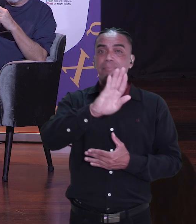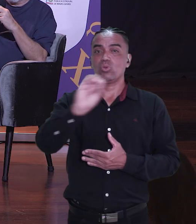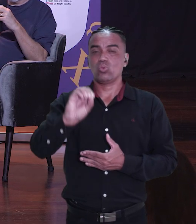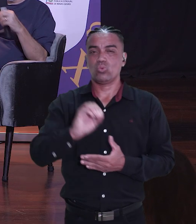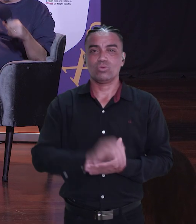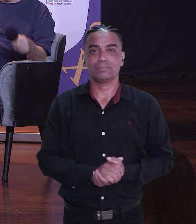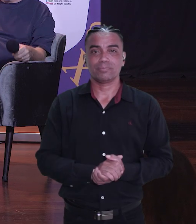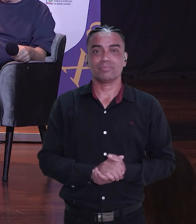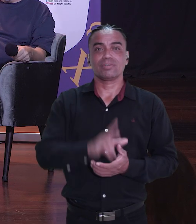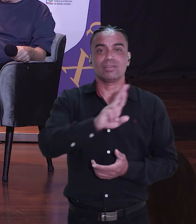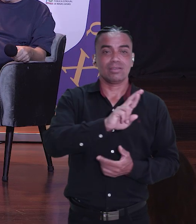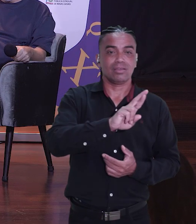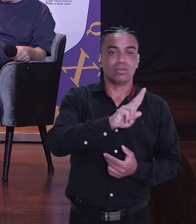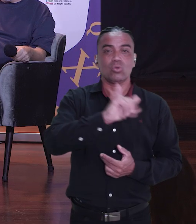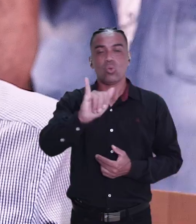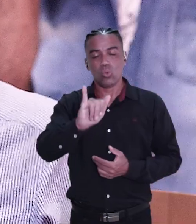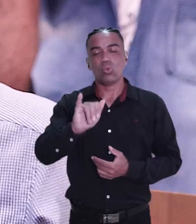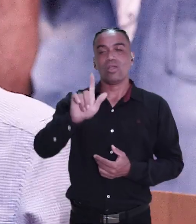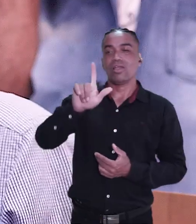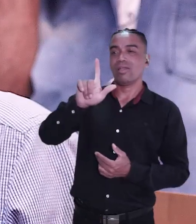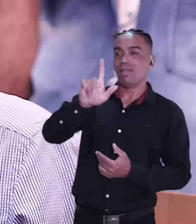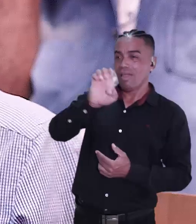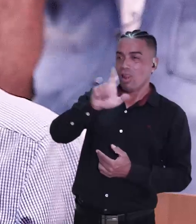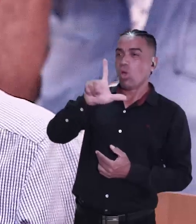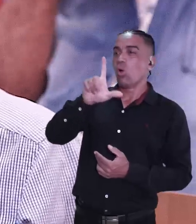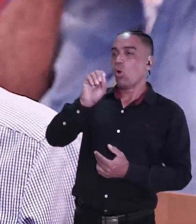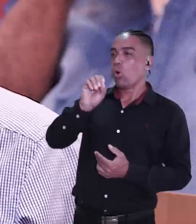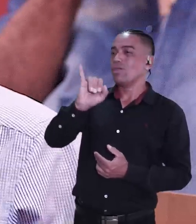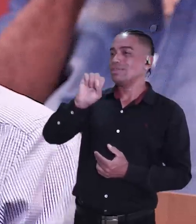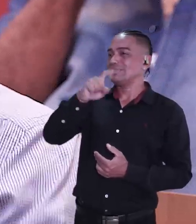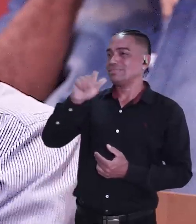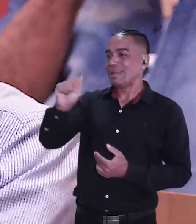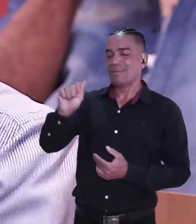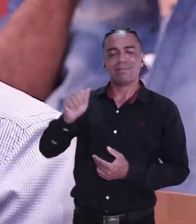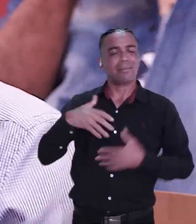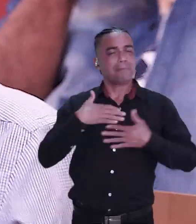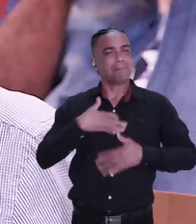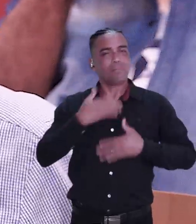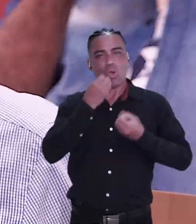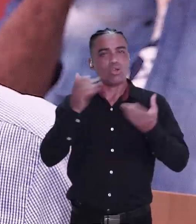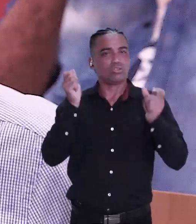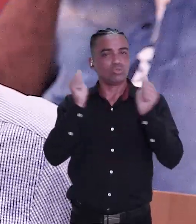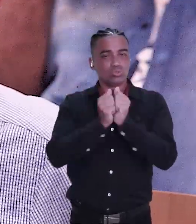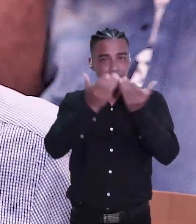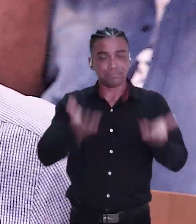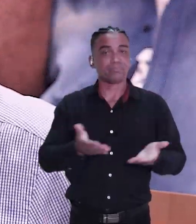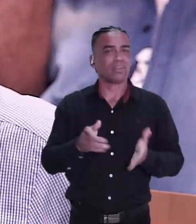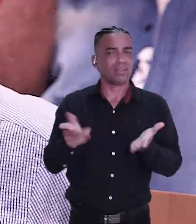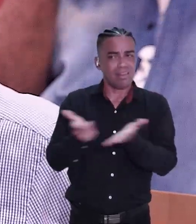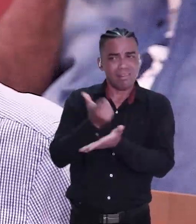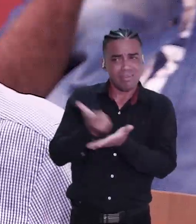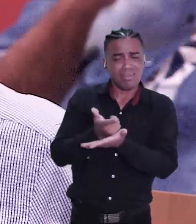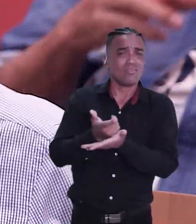isso? Rui e Heloísa, que prazer estar com vocês ouvindo aqui. Teve uma passagem no Trincheira